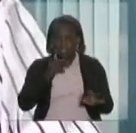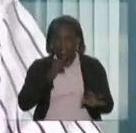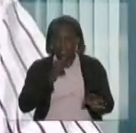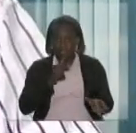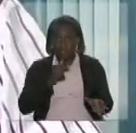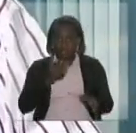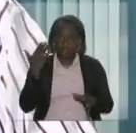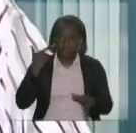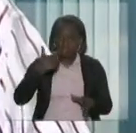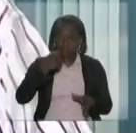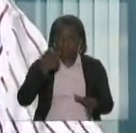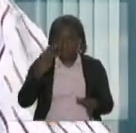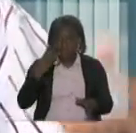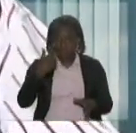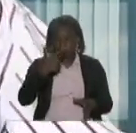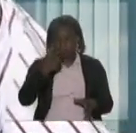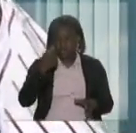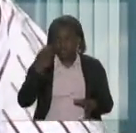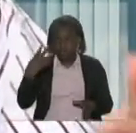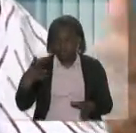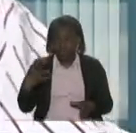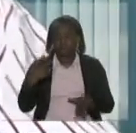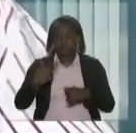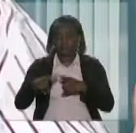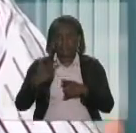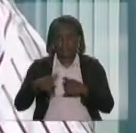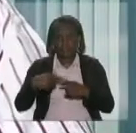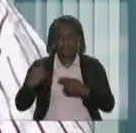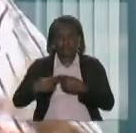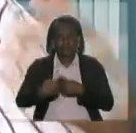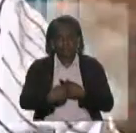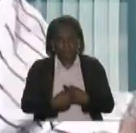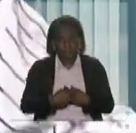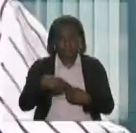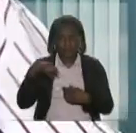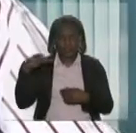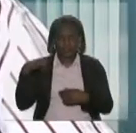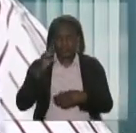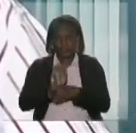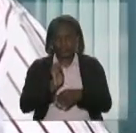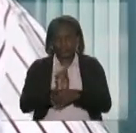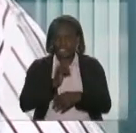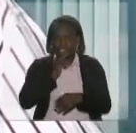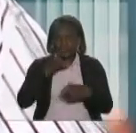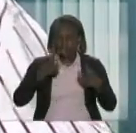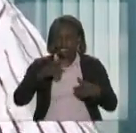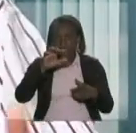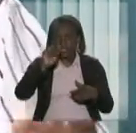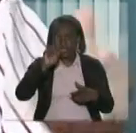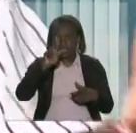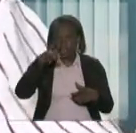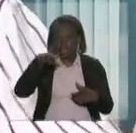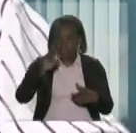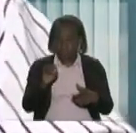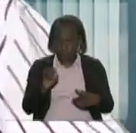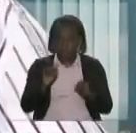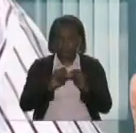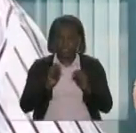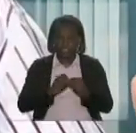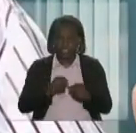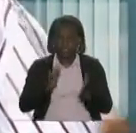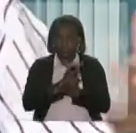em 2003 2014 era grande problema no interior do estado no carro por exemplo a gente fez tinha